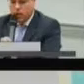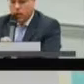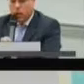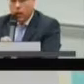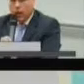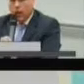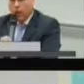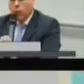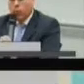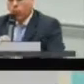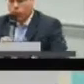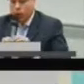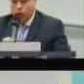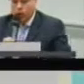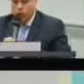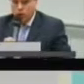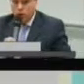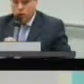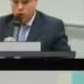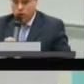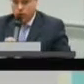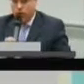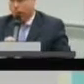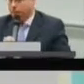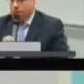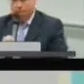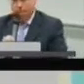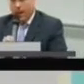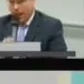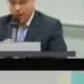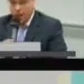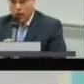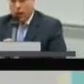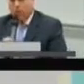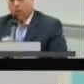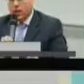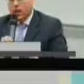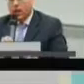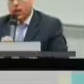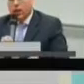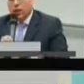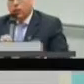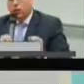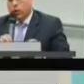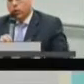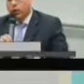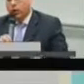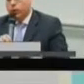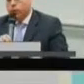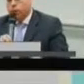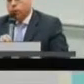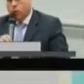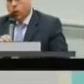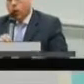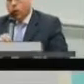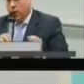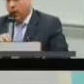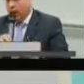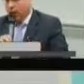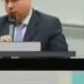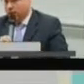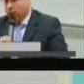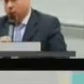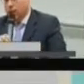12.732, garantindo que em até 30 dias os exames, uma biópsia guiada por ultrassom de